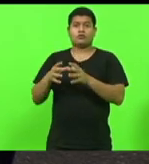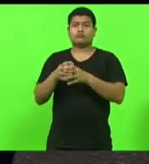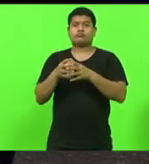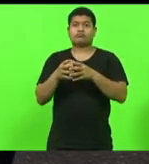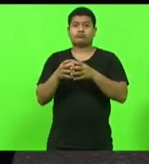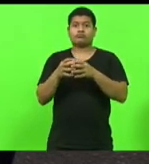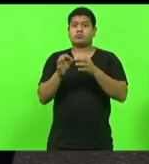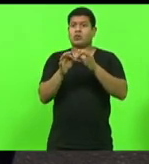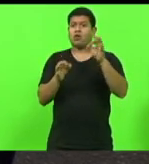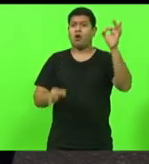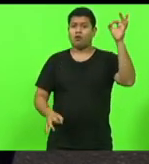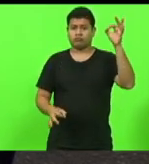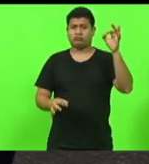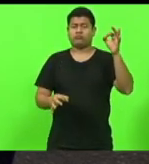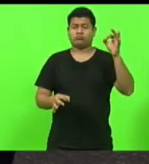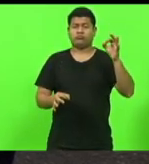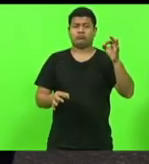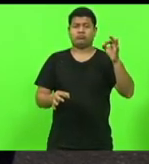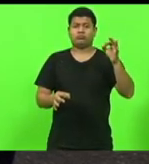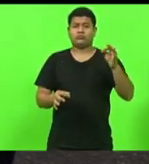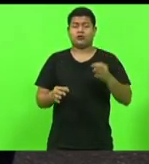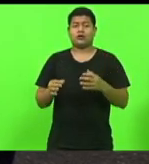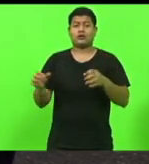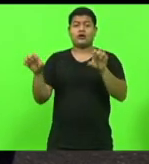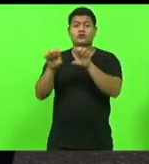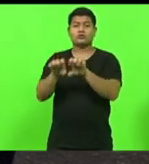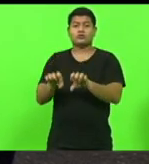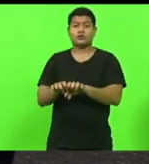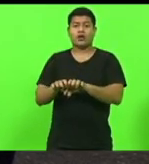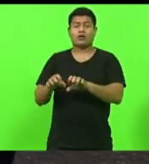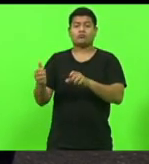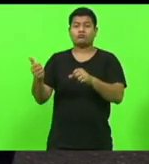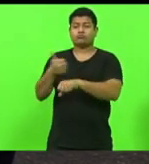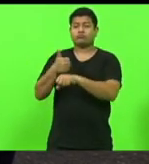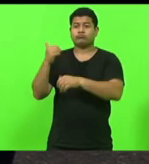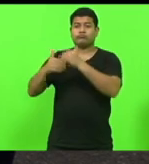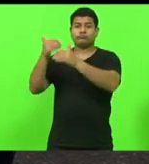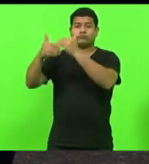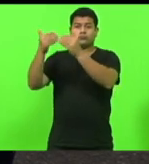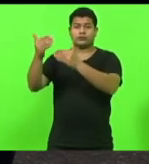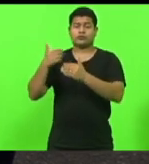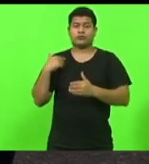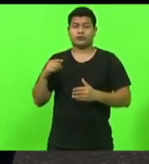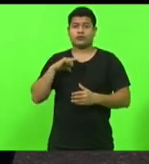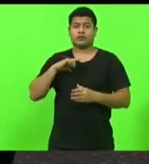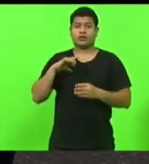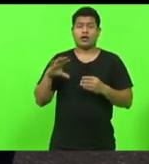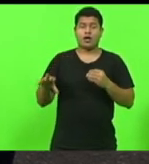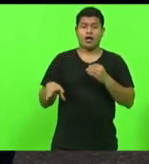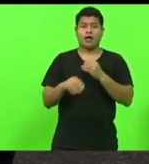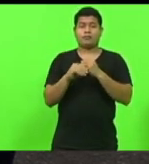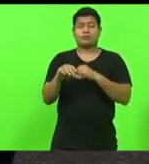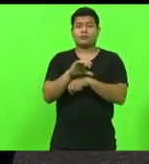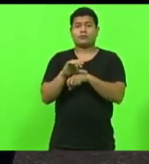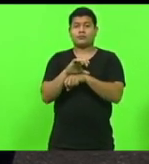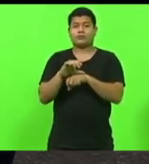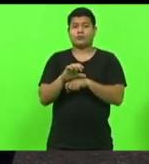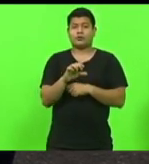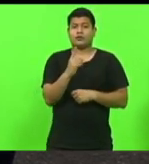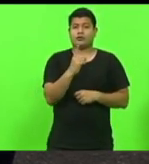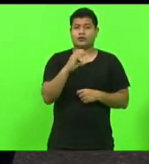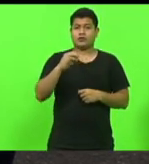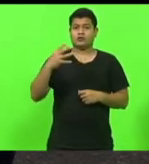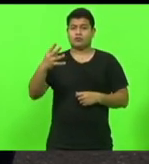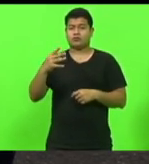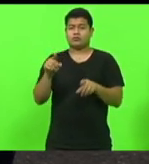estruturação da carreira, vem com o advento da Emenda Constitucional número 104 de 2019, também da